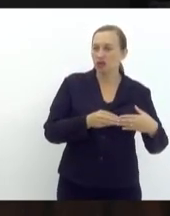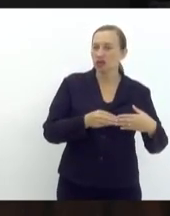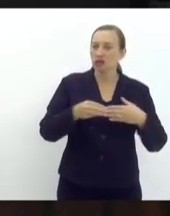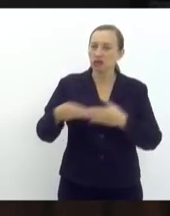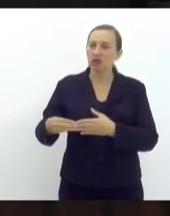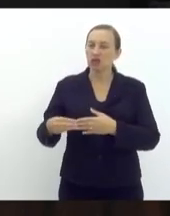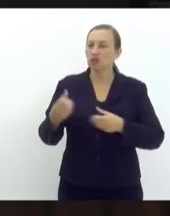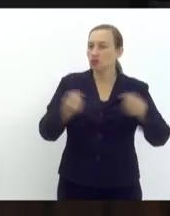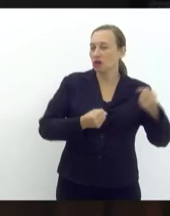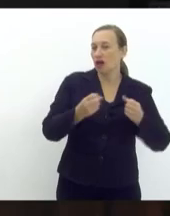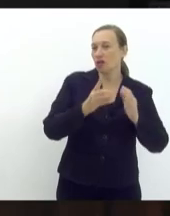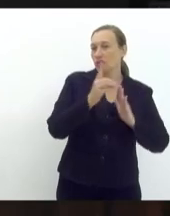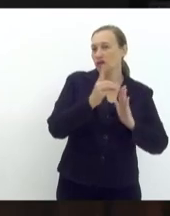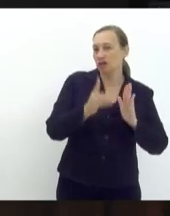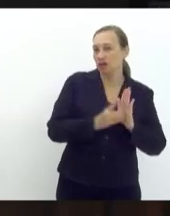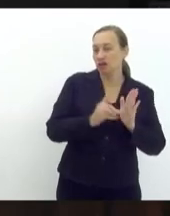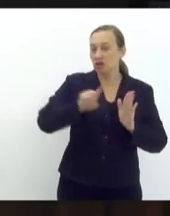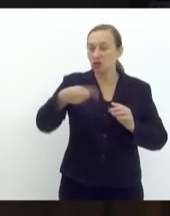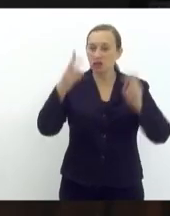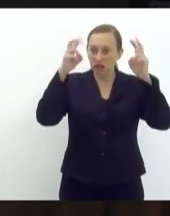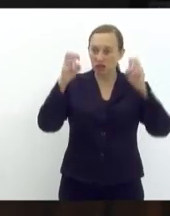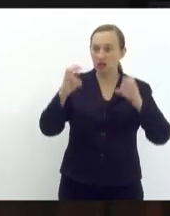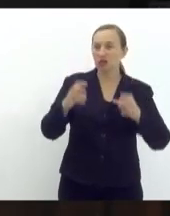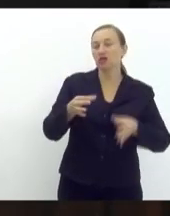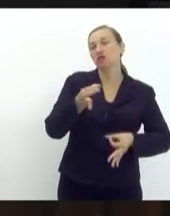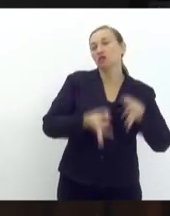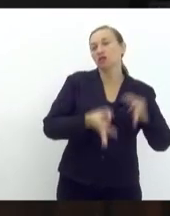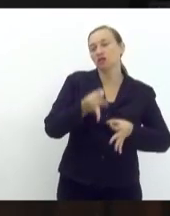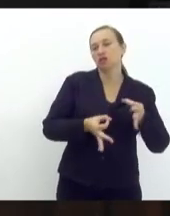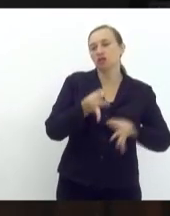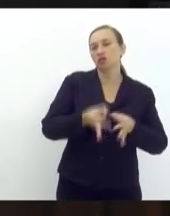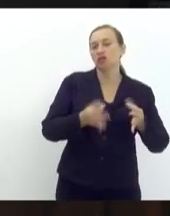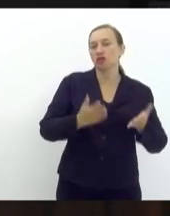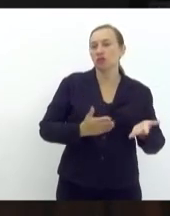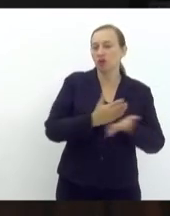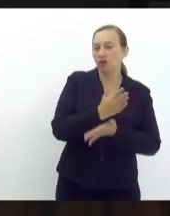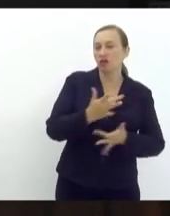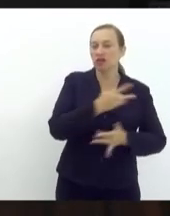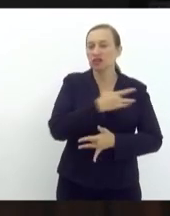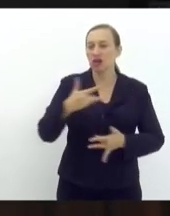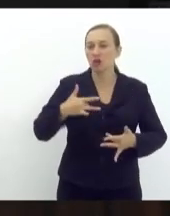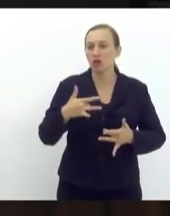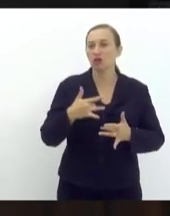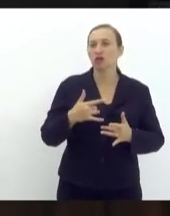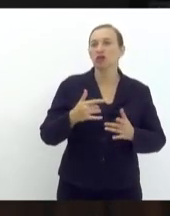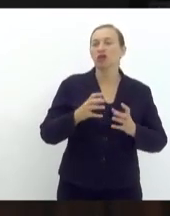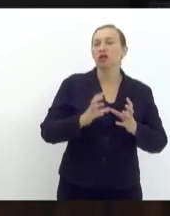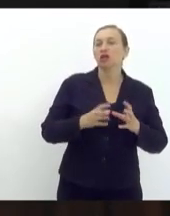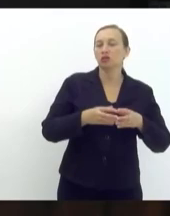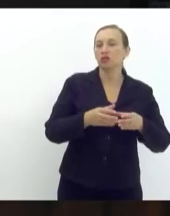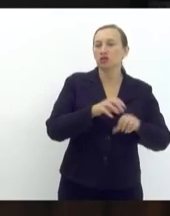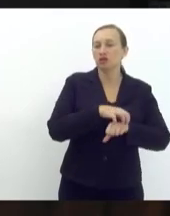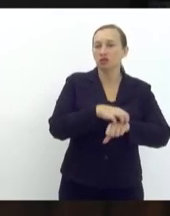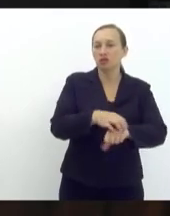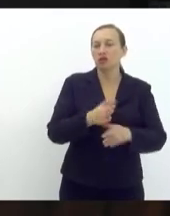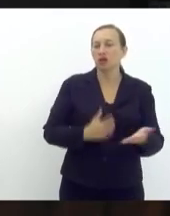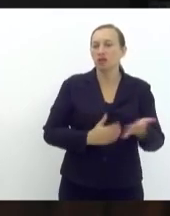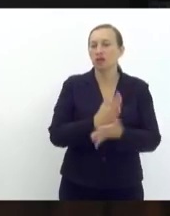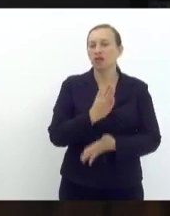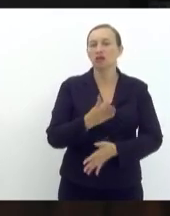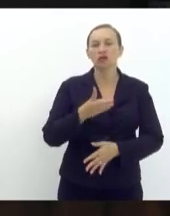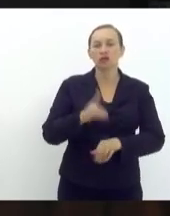providências parecendo as condições condições de Justiça pela constitucionalidade saúde favorável transporte favorável relatou Deputado Dr